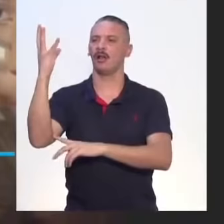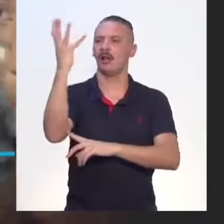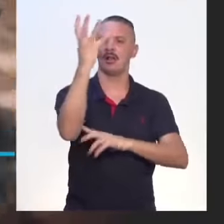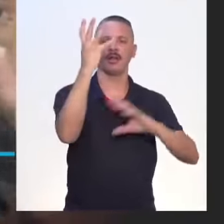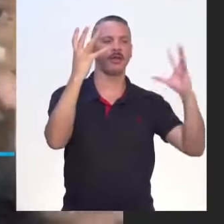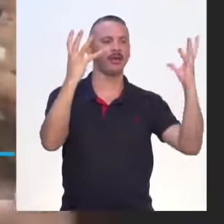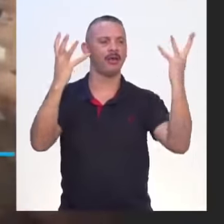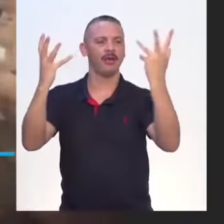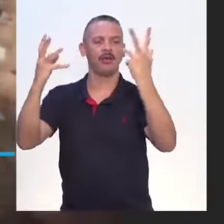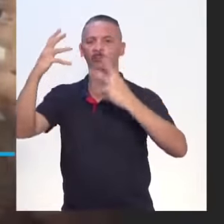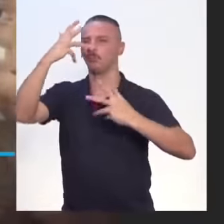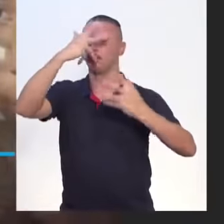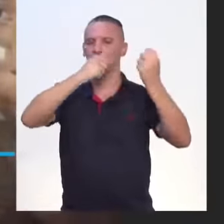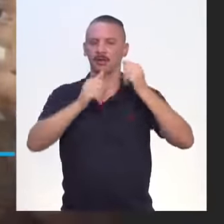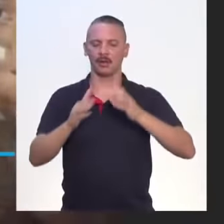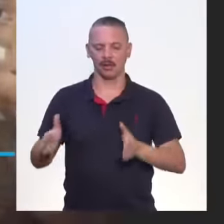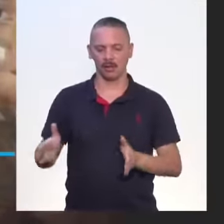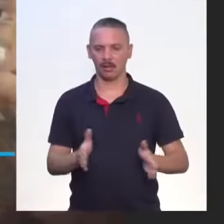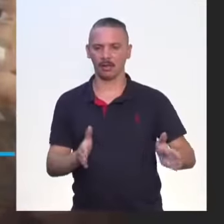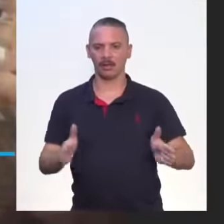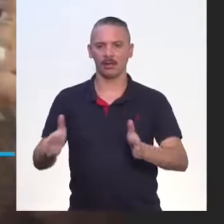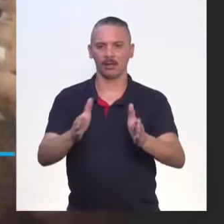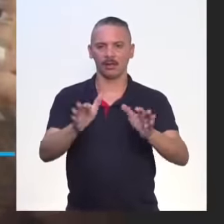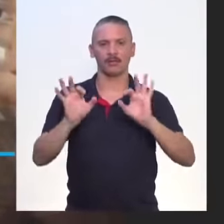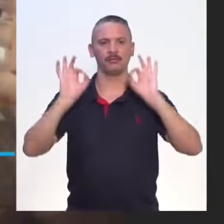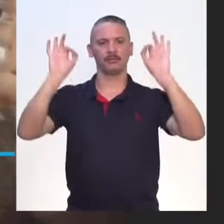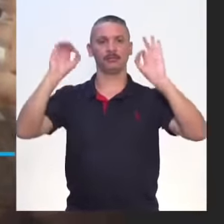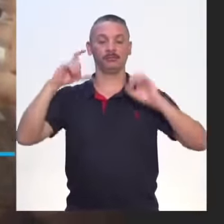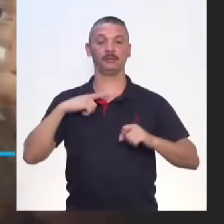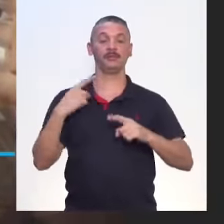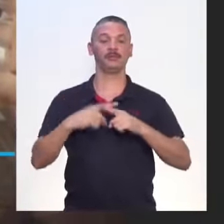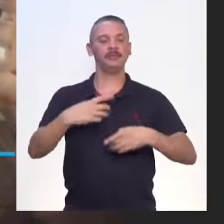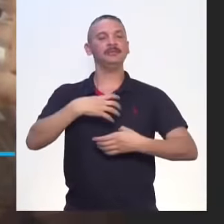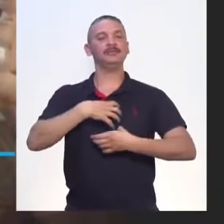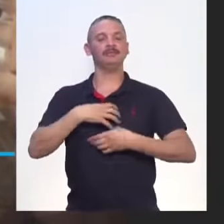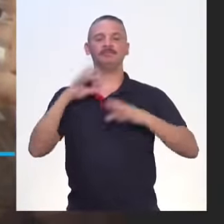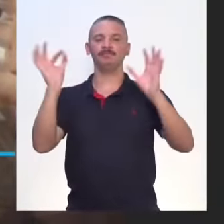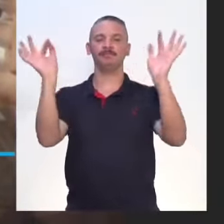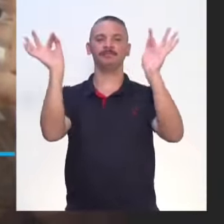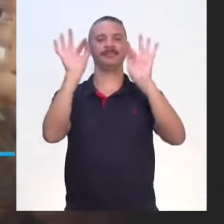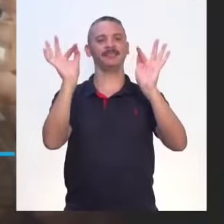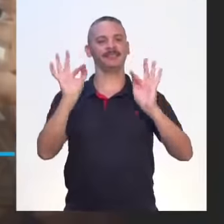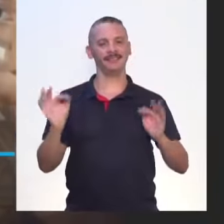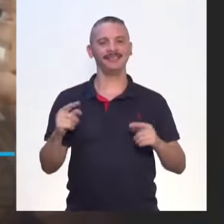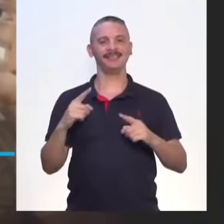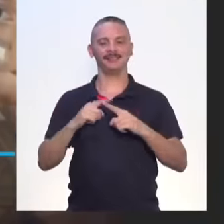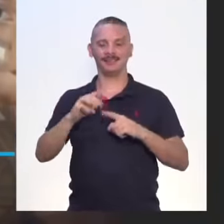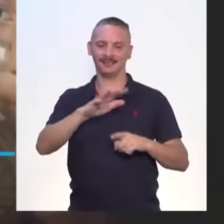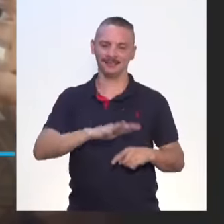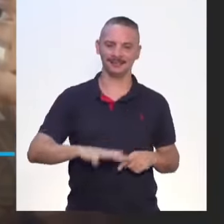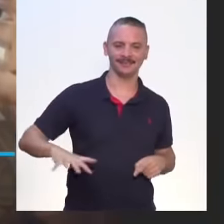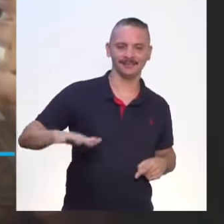crescerem, faz os nossos rios ficarem bonitos. Porque eles ficam felizes, porque o